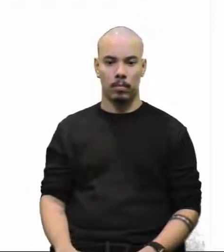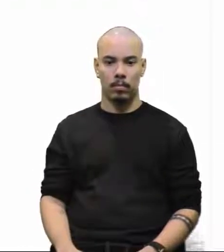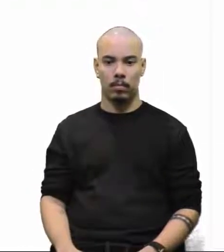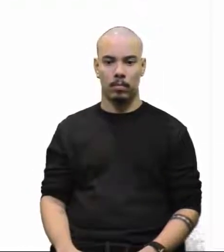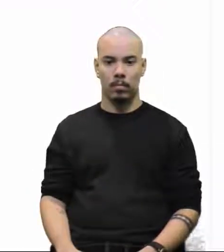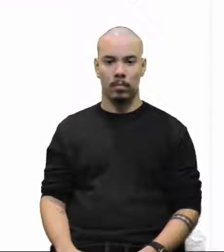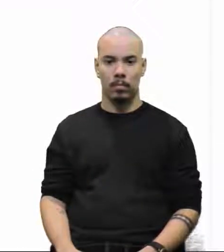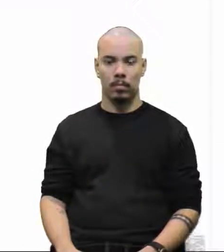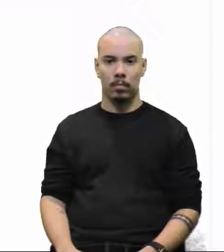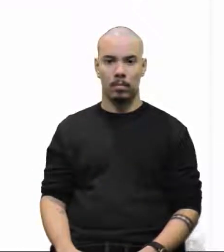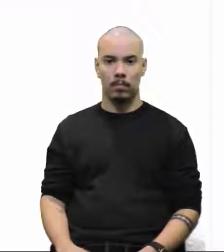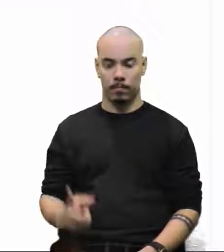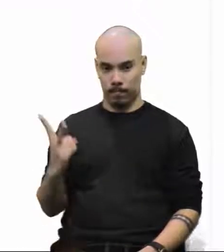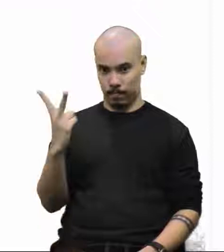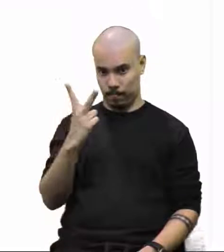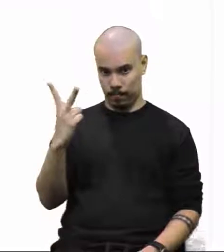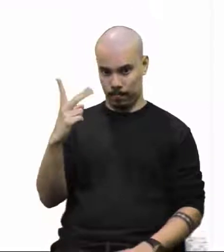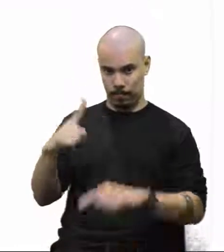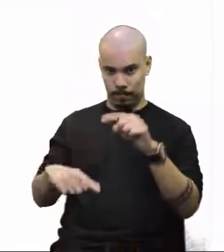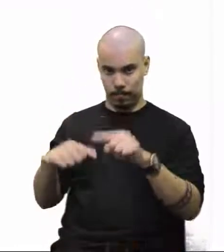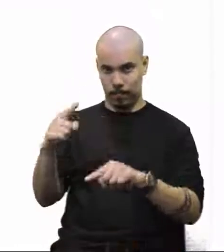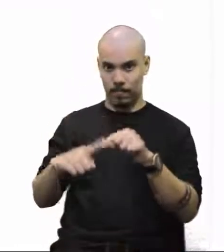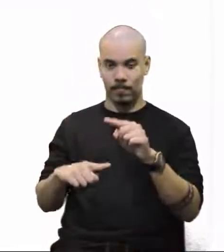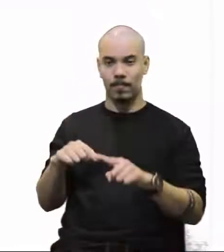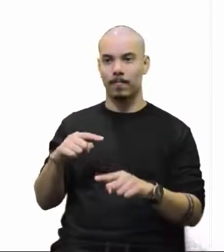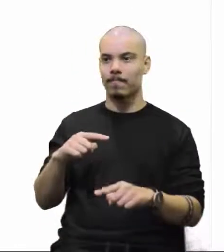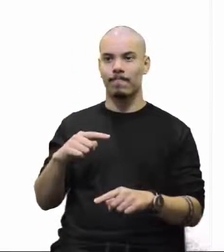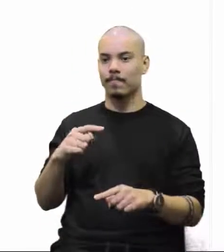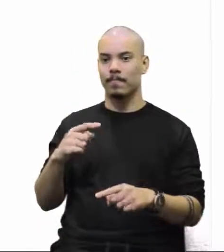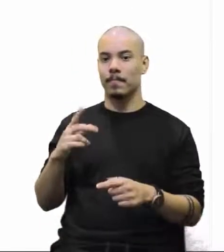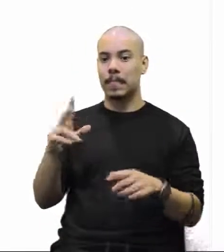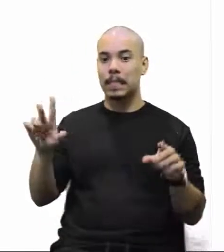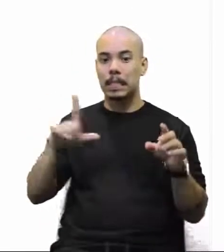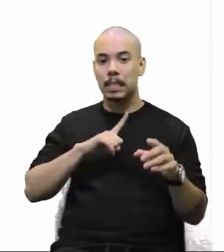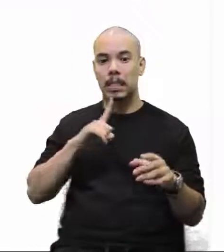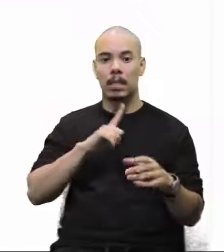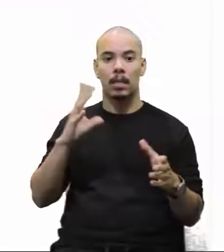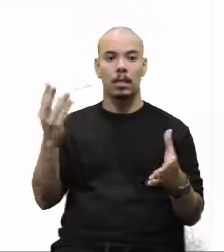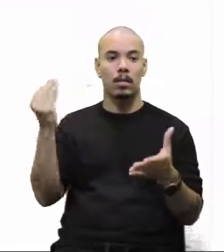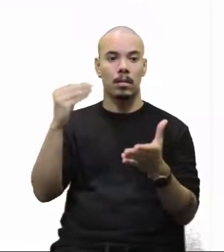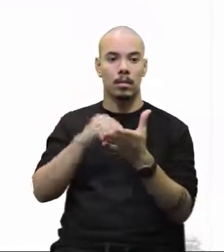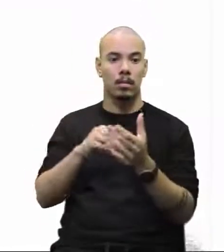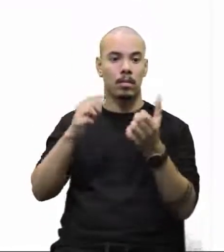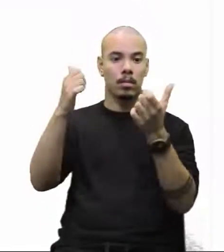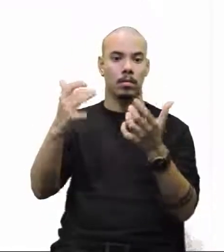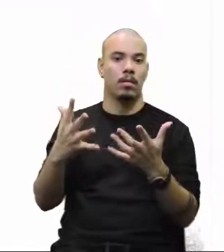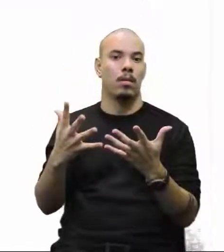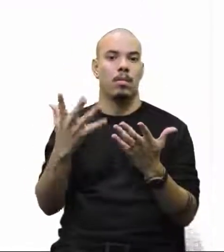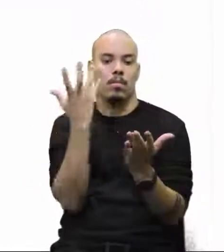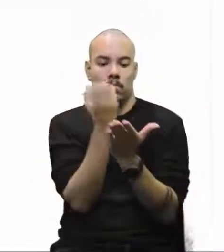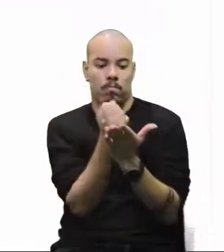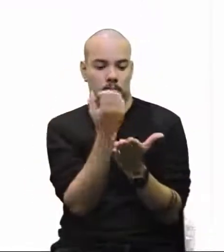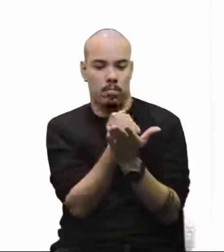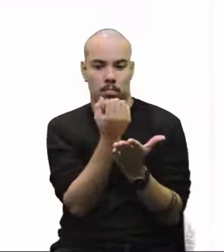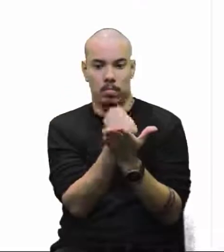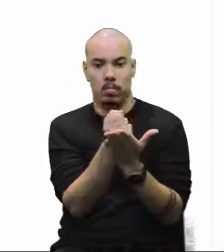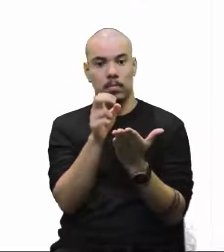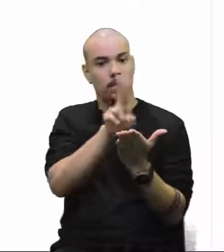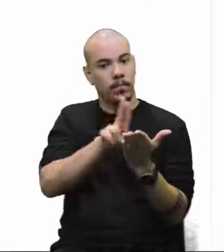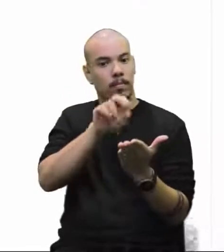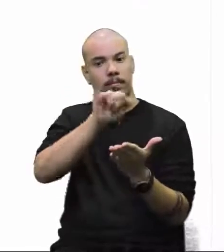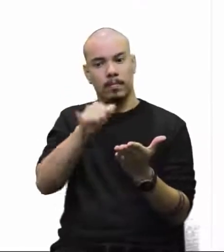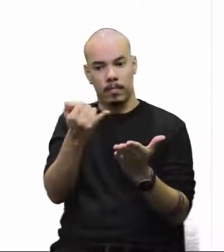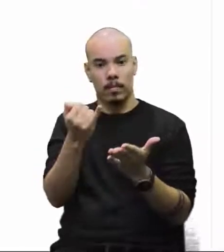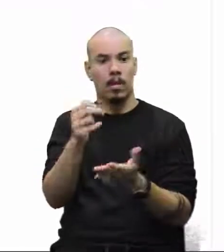Comutador e escova. comutador e escovas. Isso, travou a língua. Esse comutador é que o Mac falou isso. Comutar para poder... A utilização